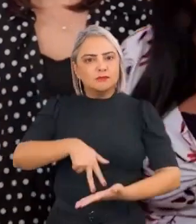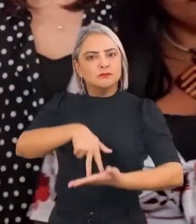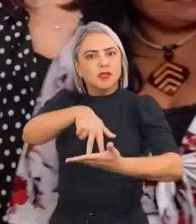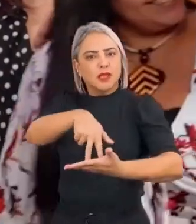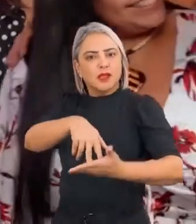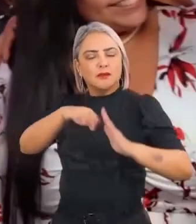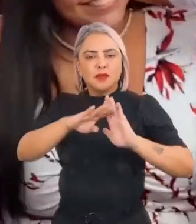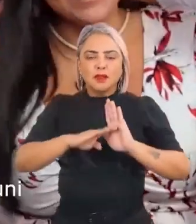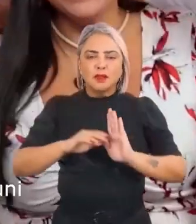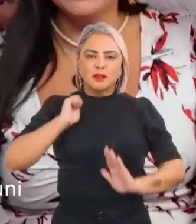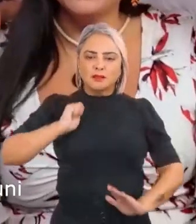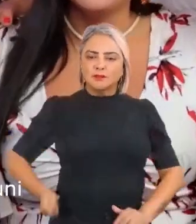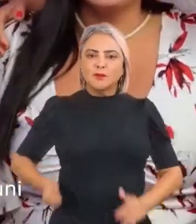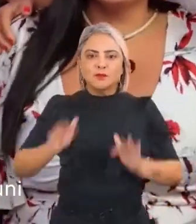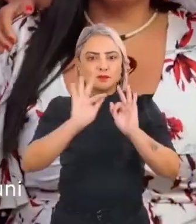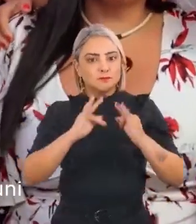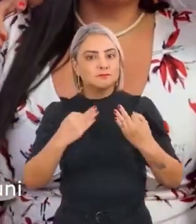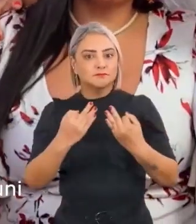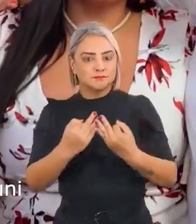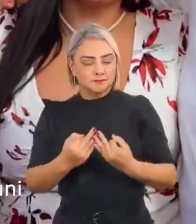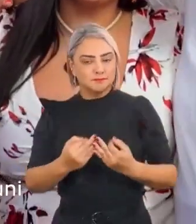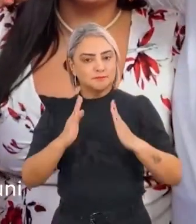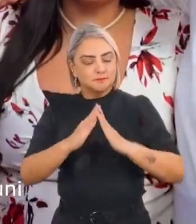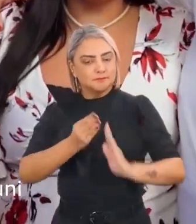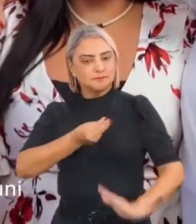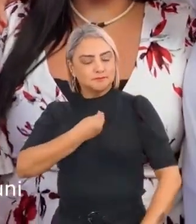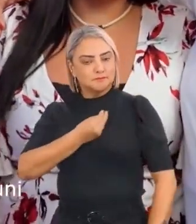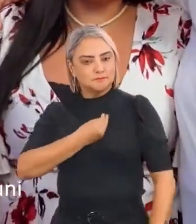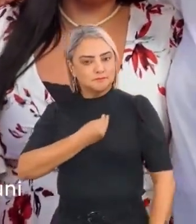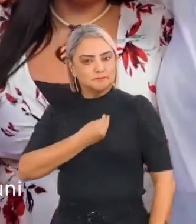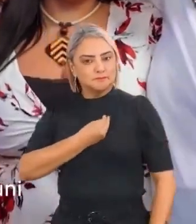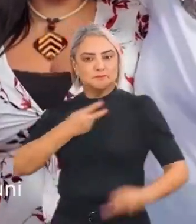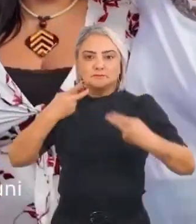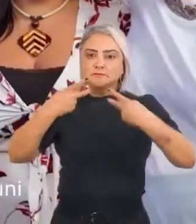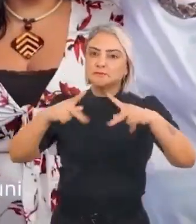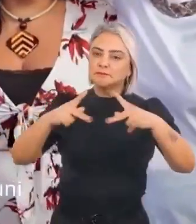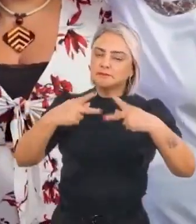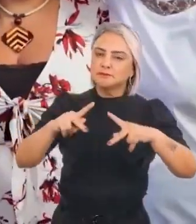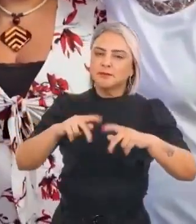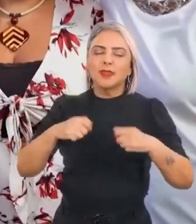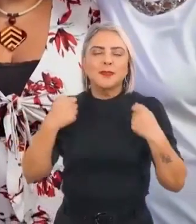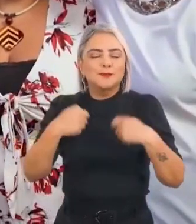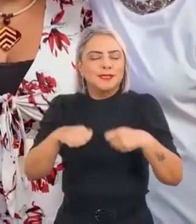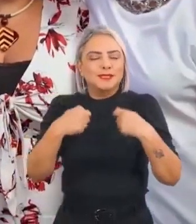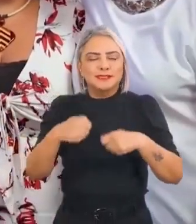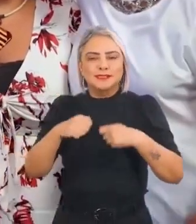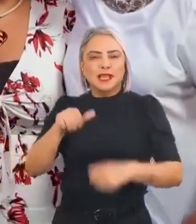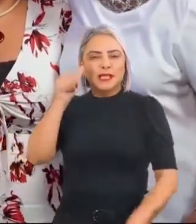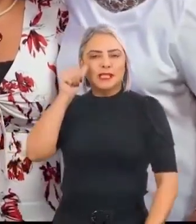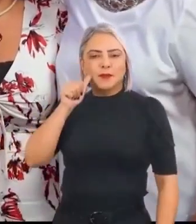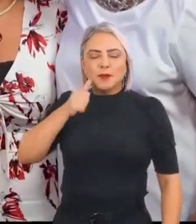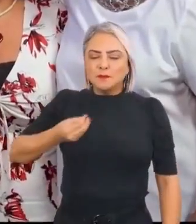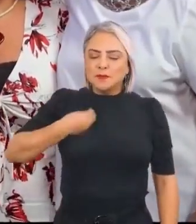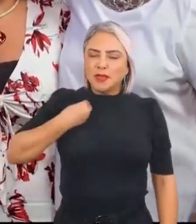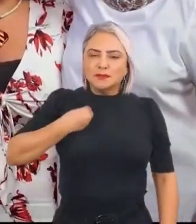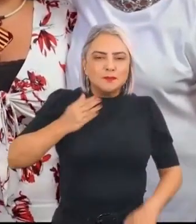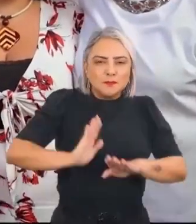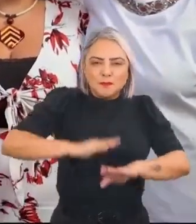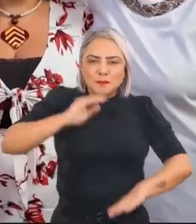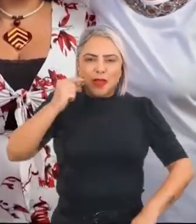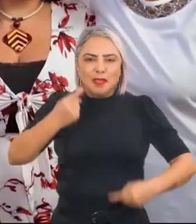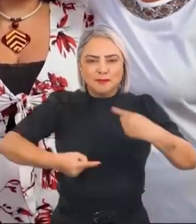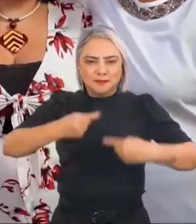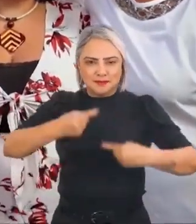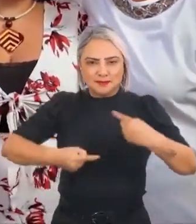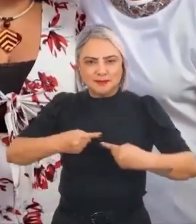de frente de programas como o Bolsa Família, o Minha Casa Minha Vida, o ProUni. Precisamos que as mulheres participem ainda mais